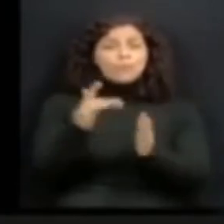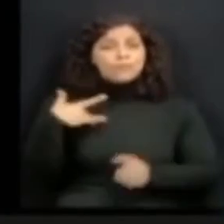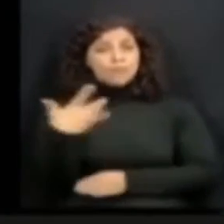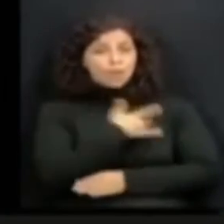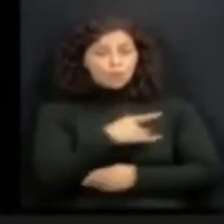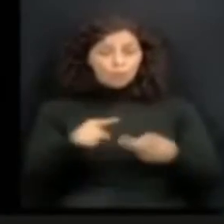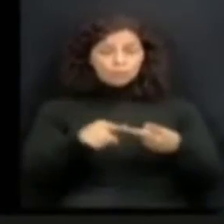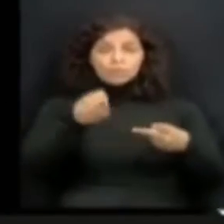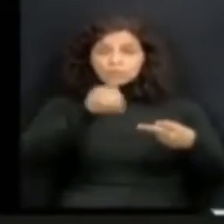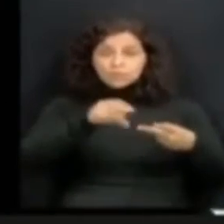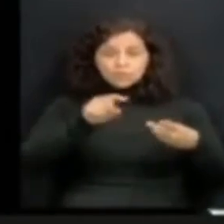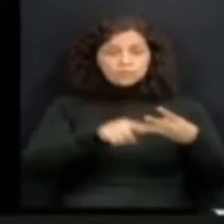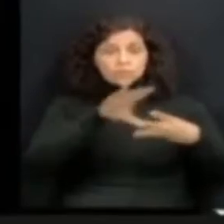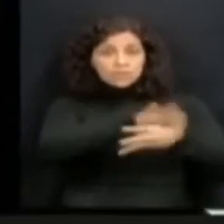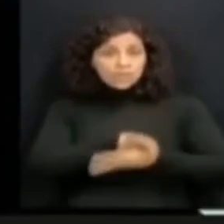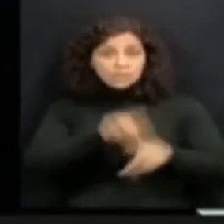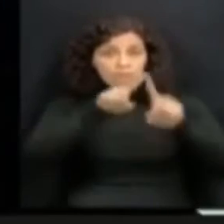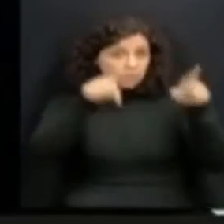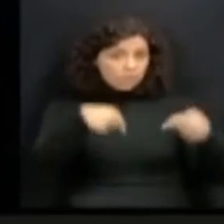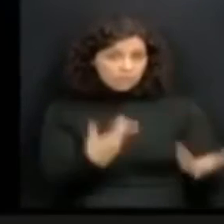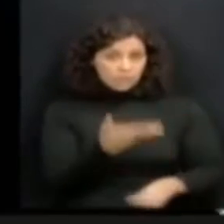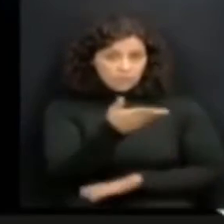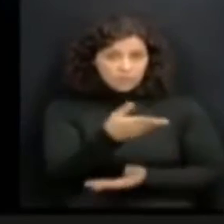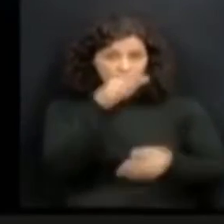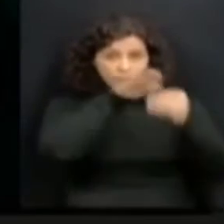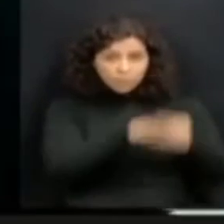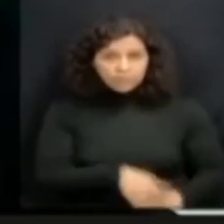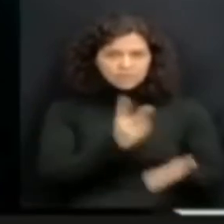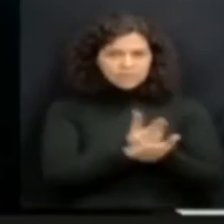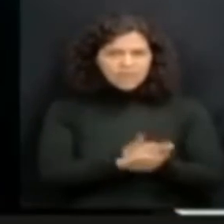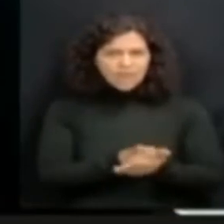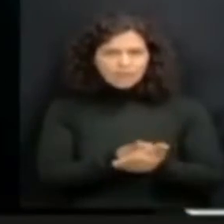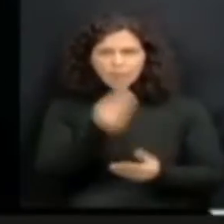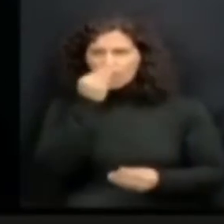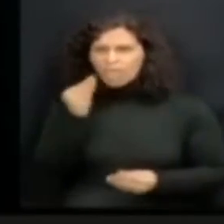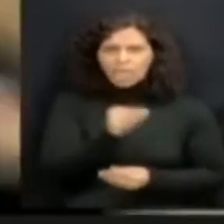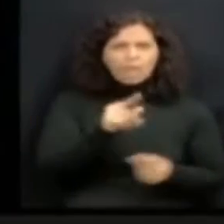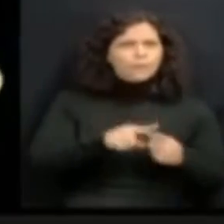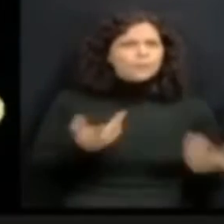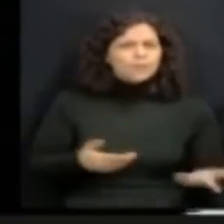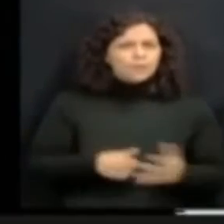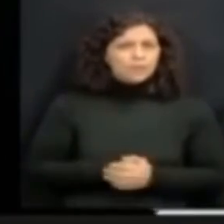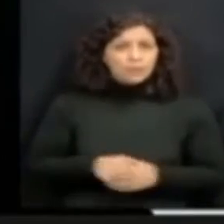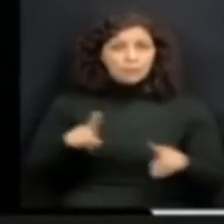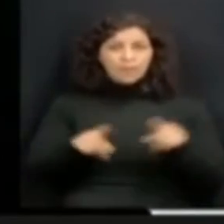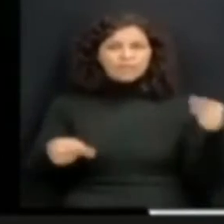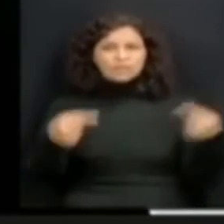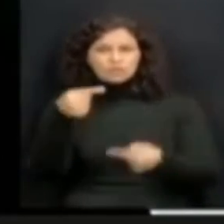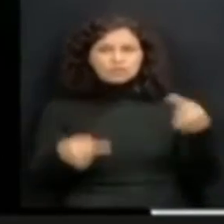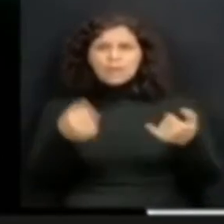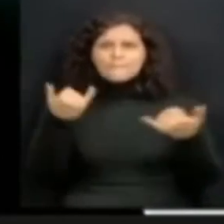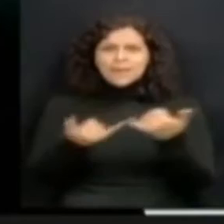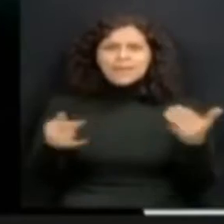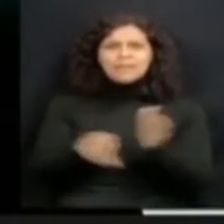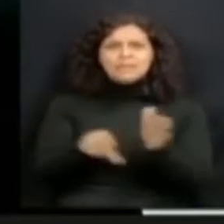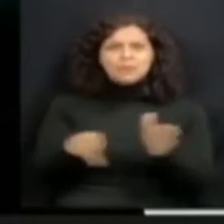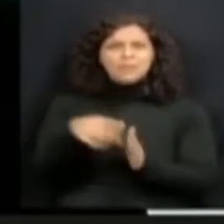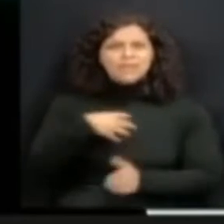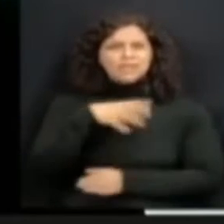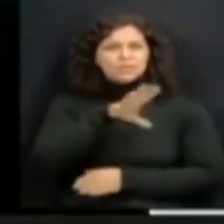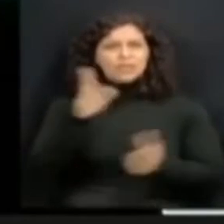de educação e de segurança é o servidor. Por que esse destratamento? Por que essa discussão em petit